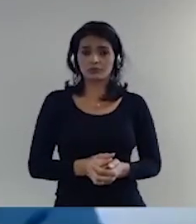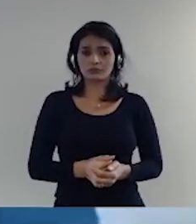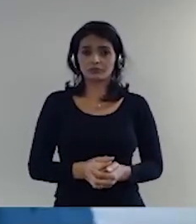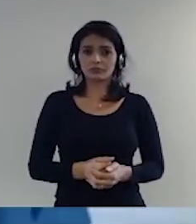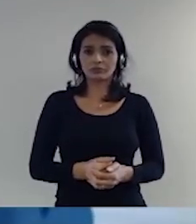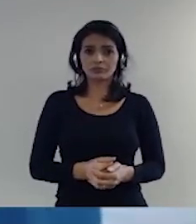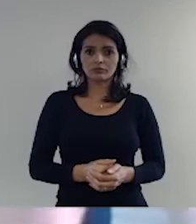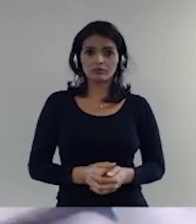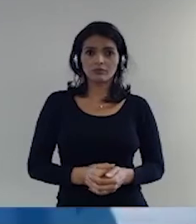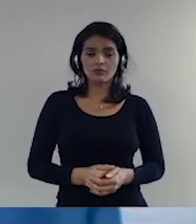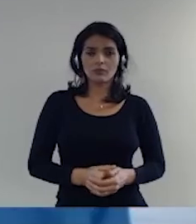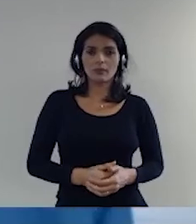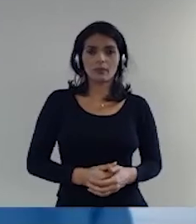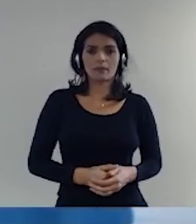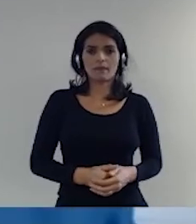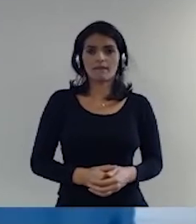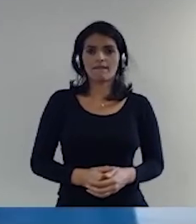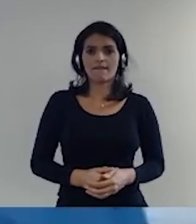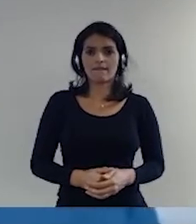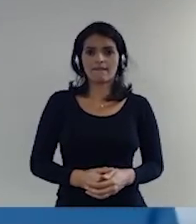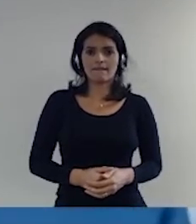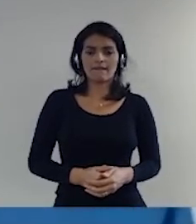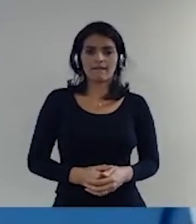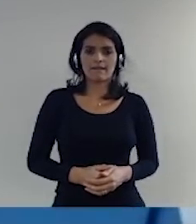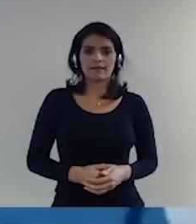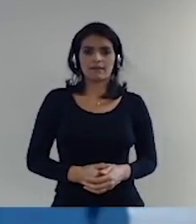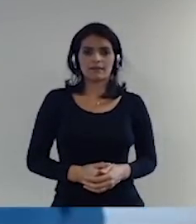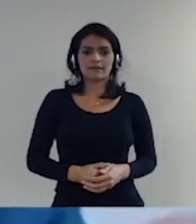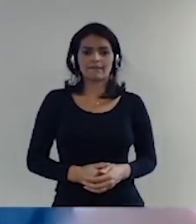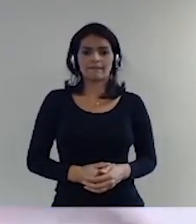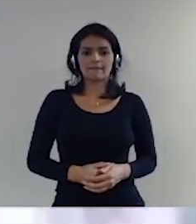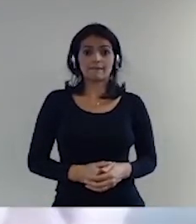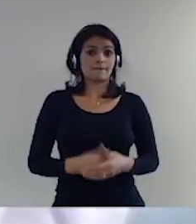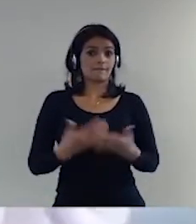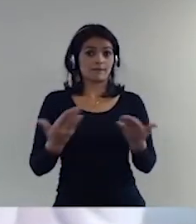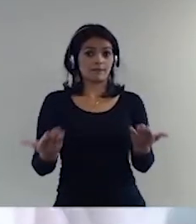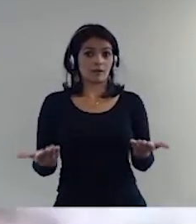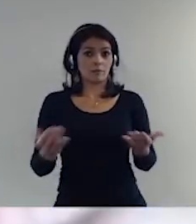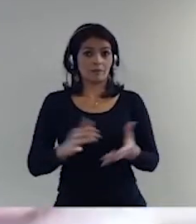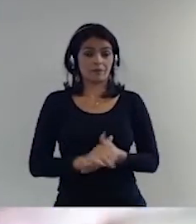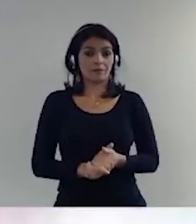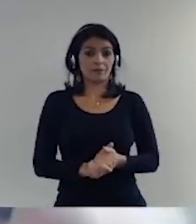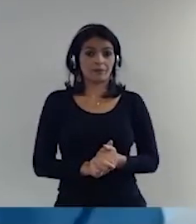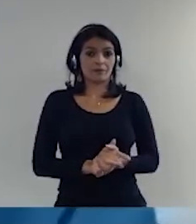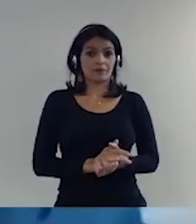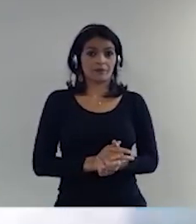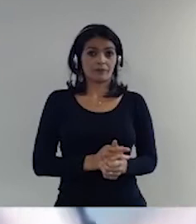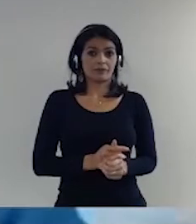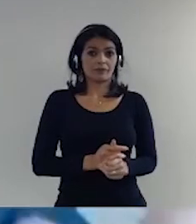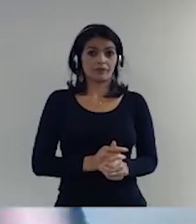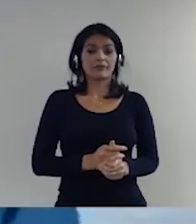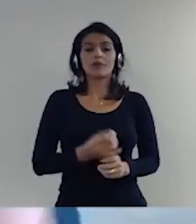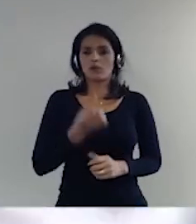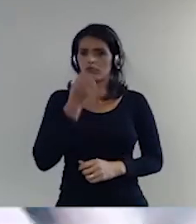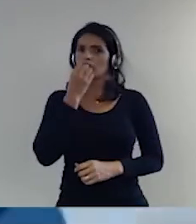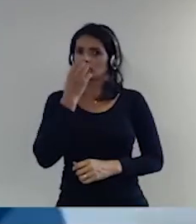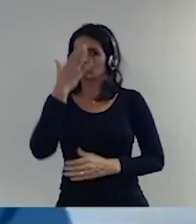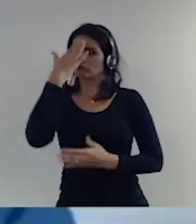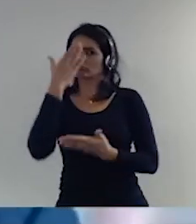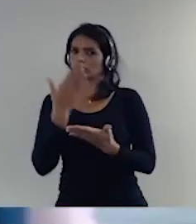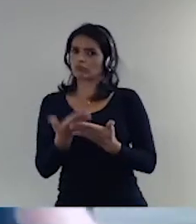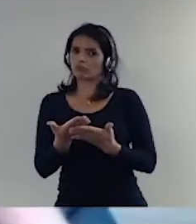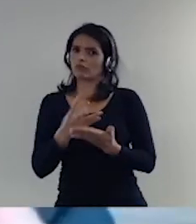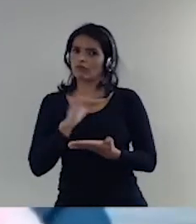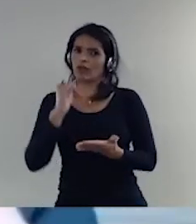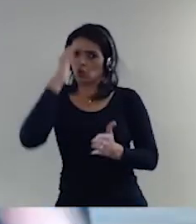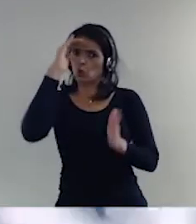em comum, fixar no contrato. Então, não se pode, em função da boa-fé, se